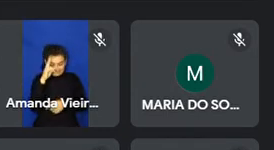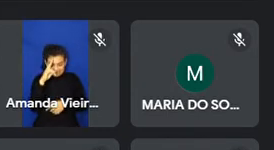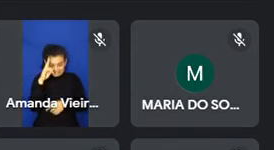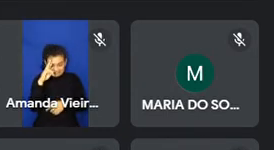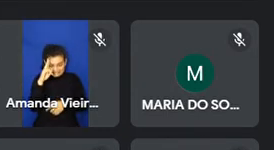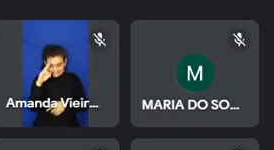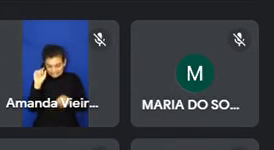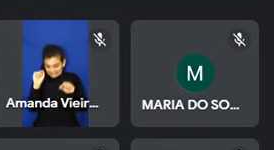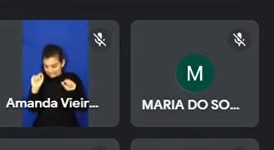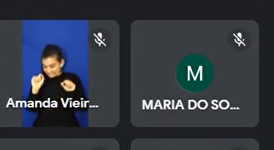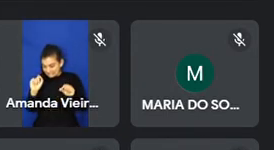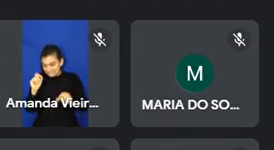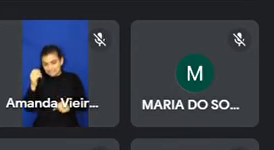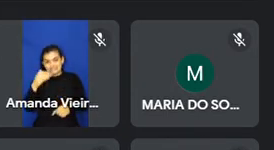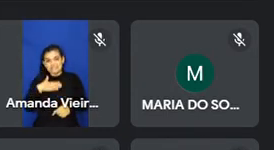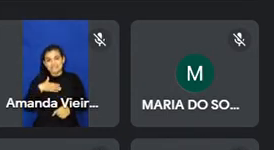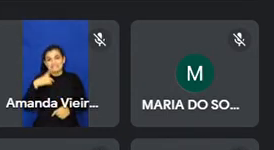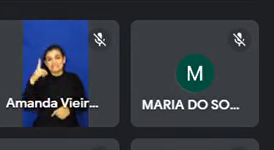Oh, meu Deus.